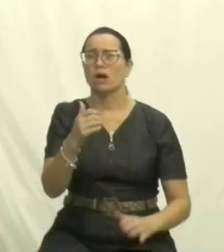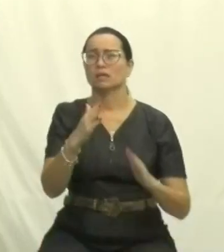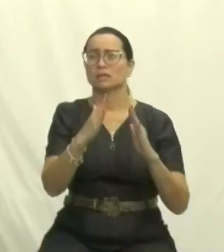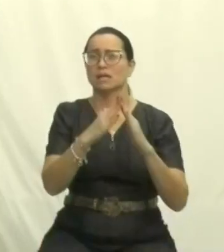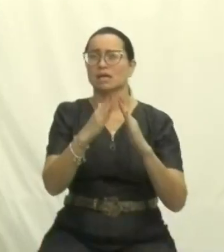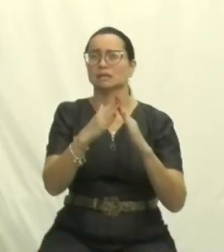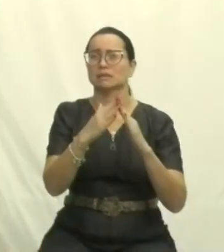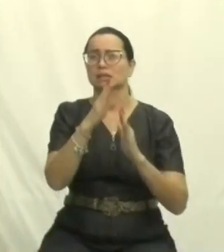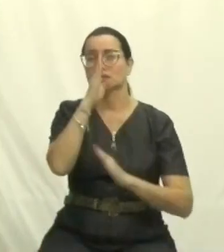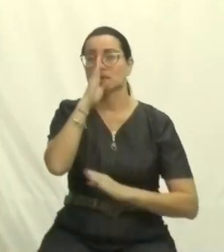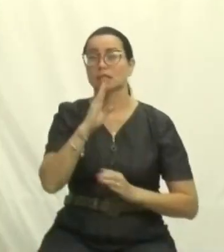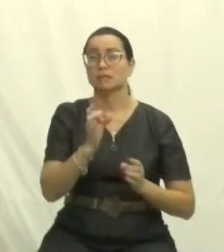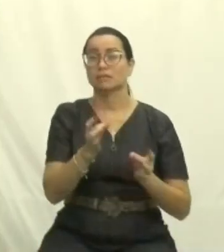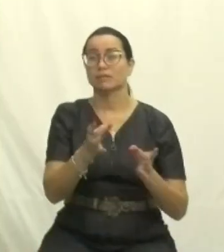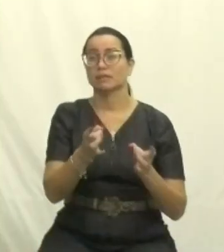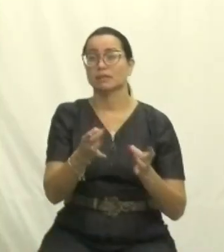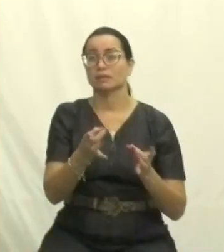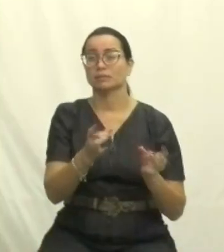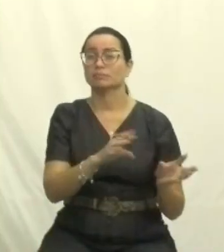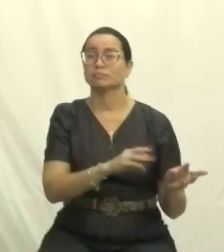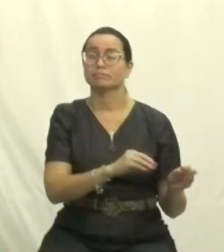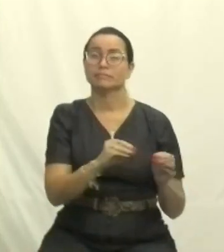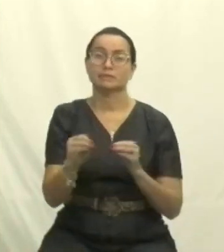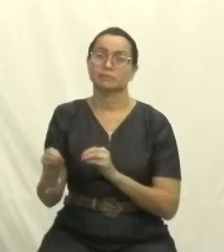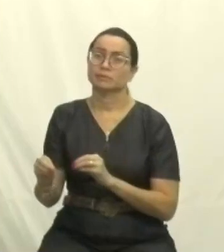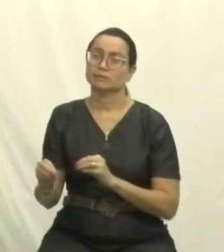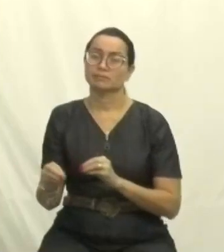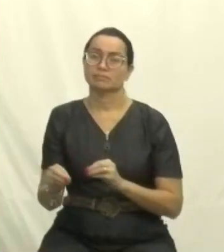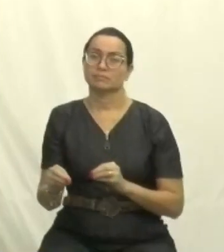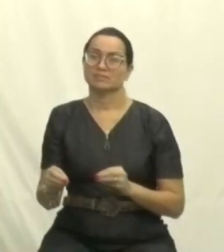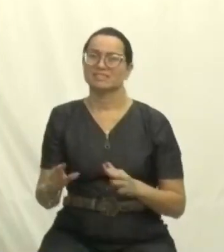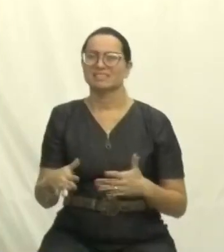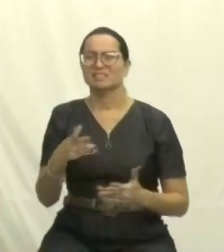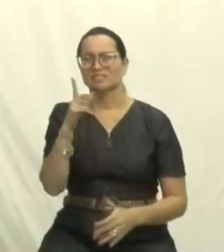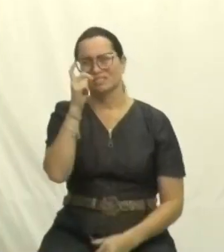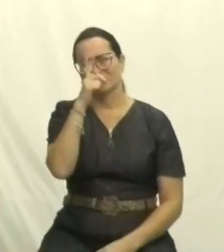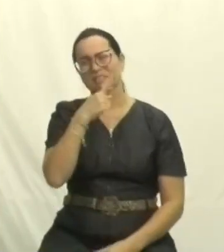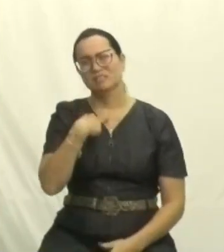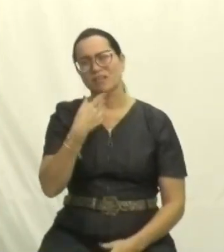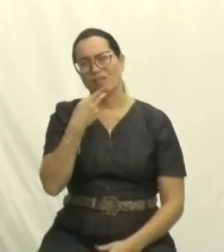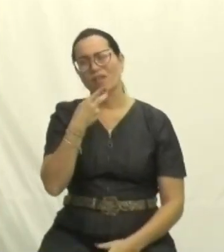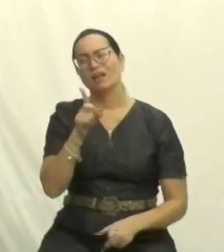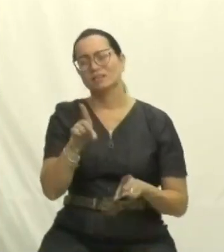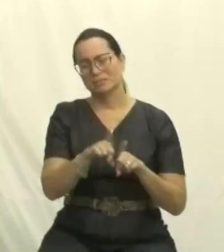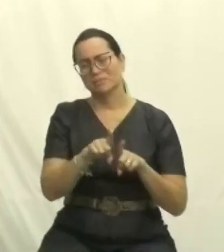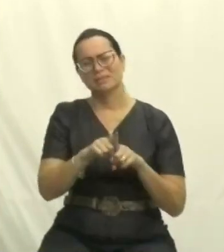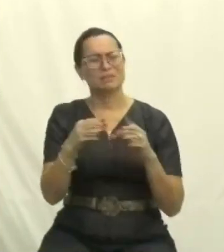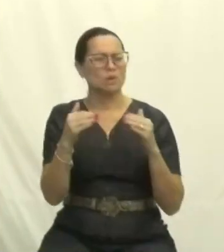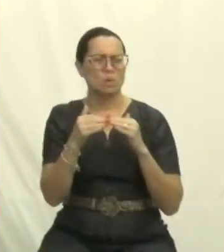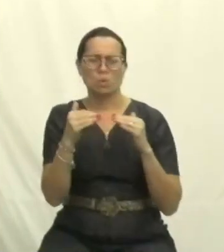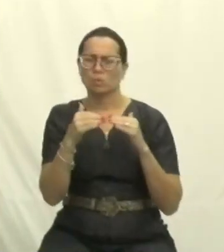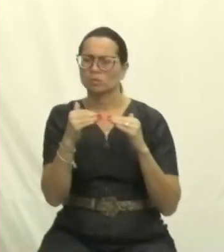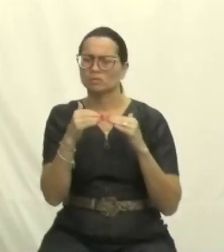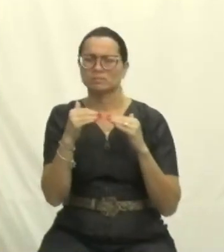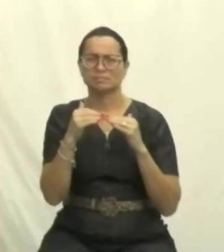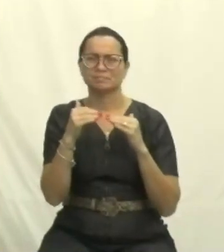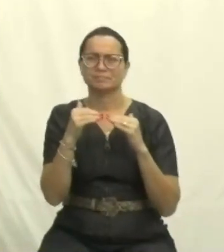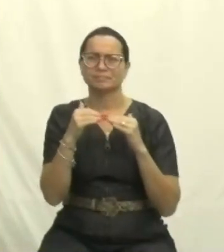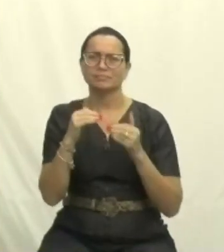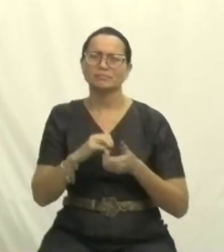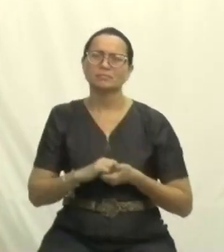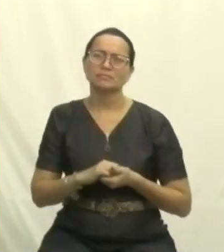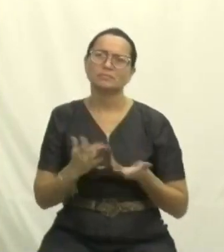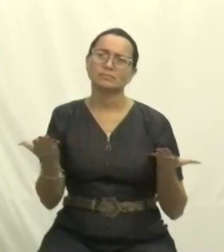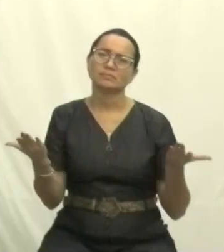dali. Então, fica muito difícil, venho aqui para contribuir com a fala. E eu,